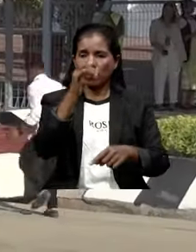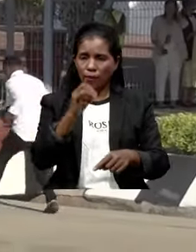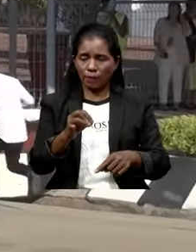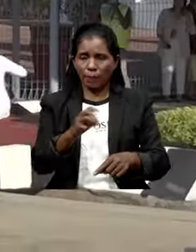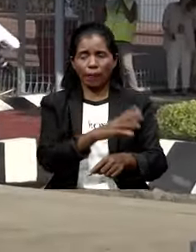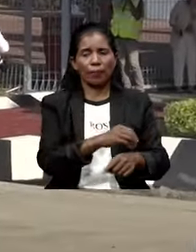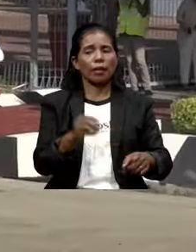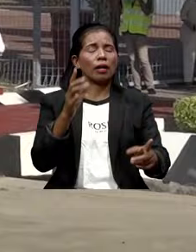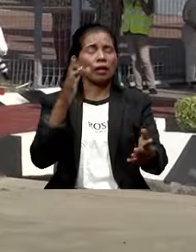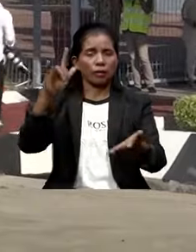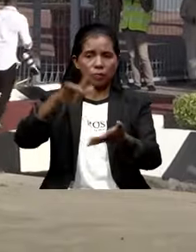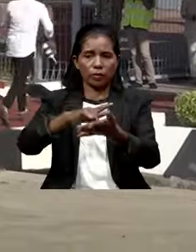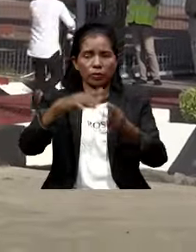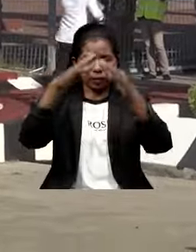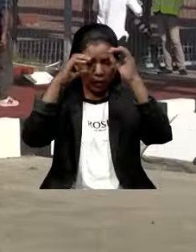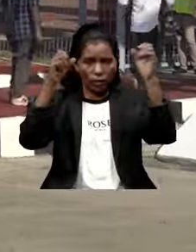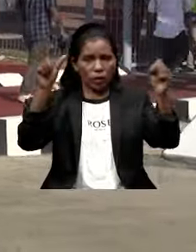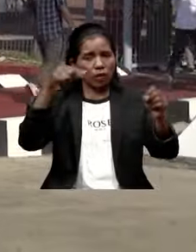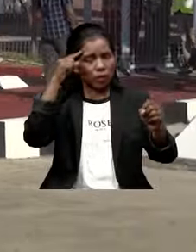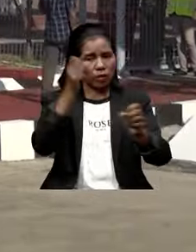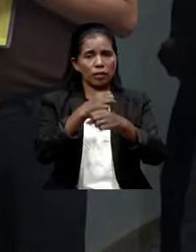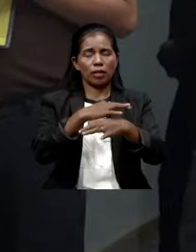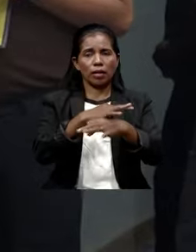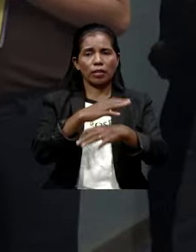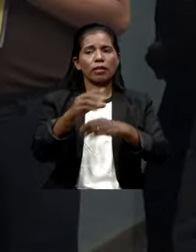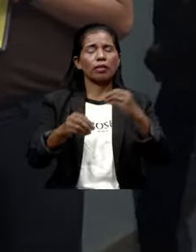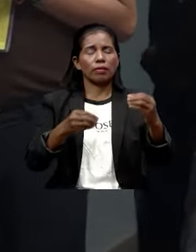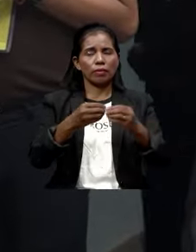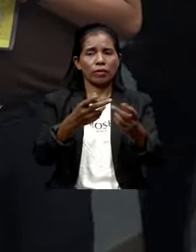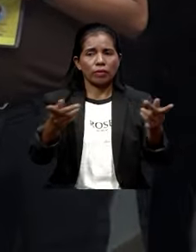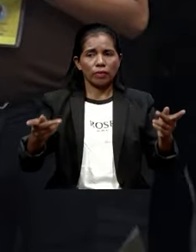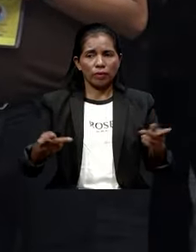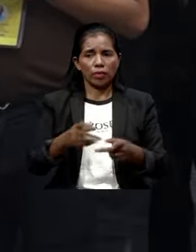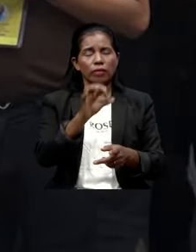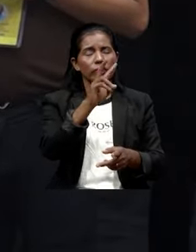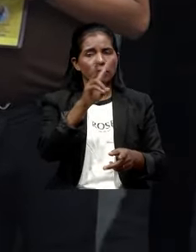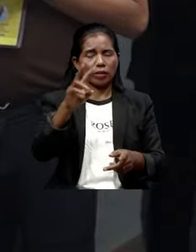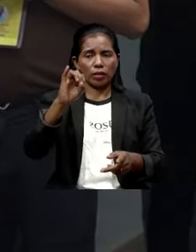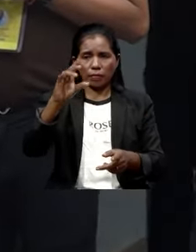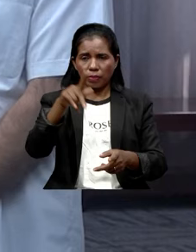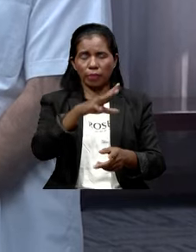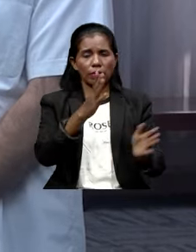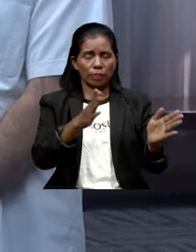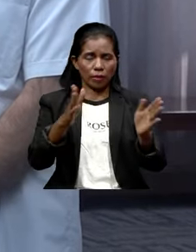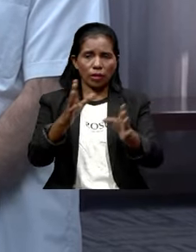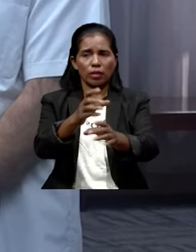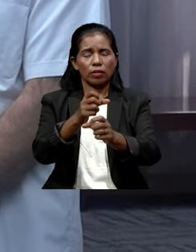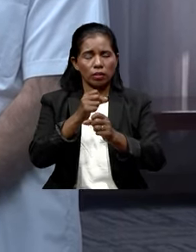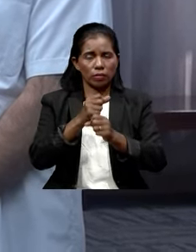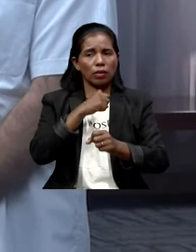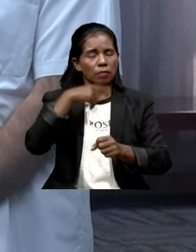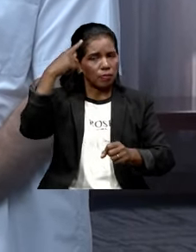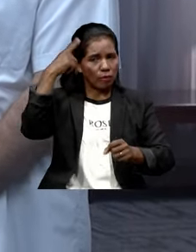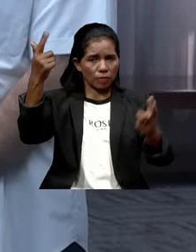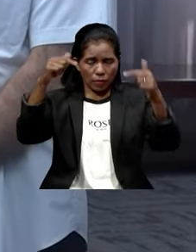aeroporto, presidente Nicolau Lobato Mos, governo halo reabilitação, basalão VVIP, onde halo prepara a tua visita a Papa Francisco em